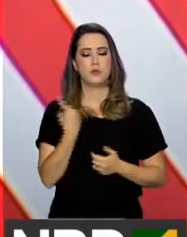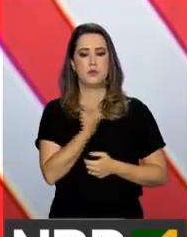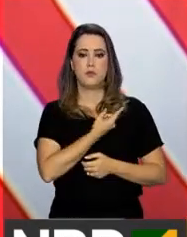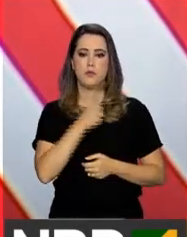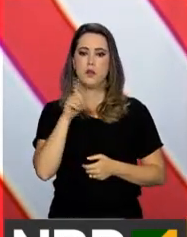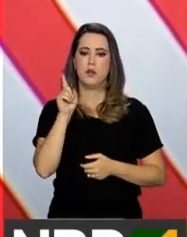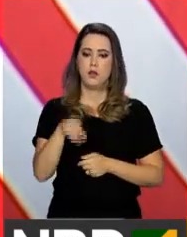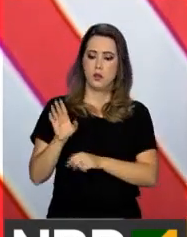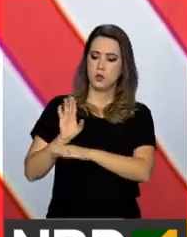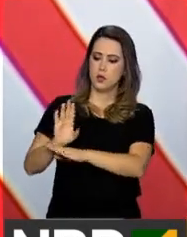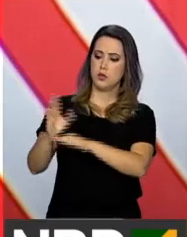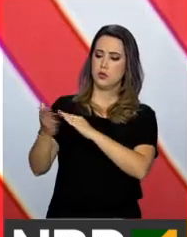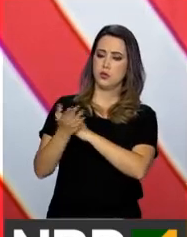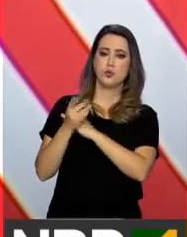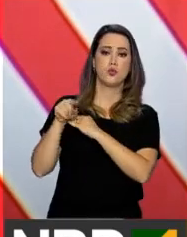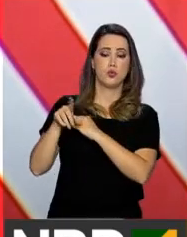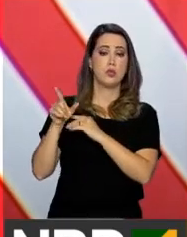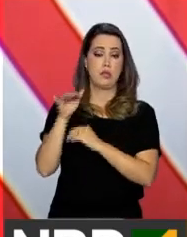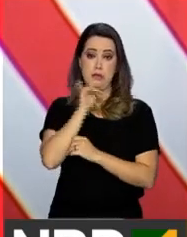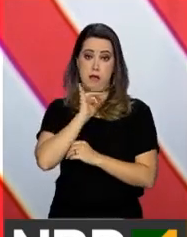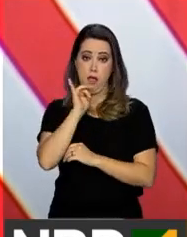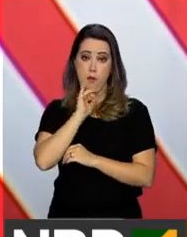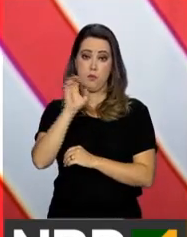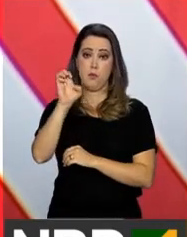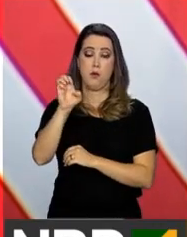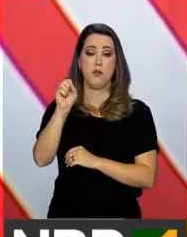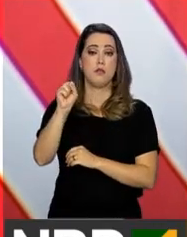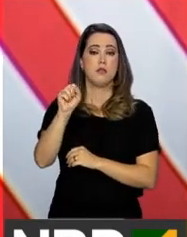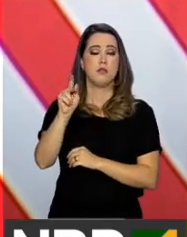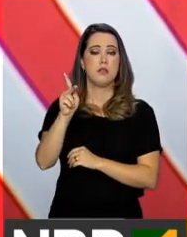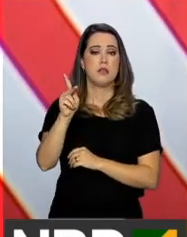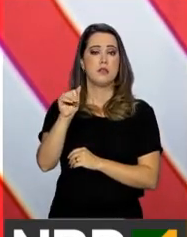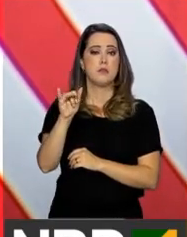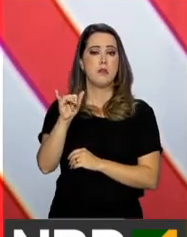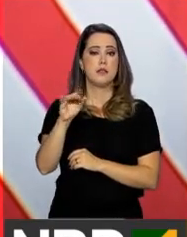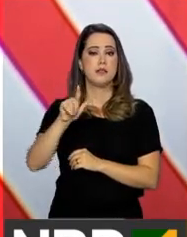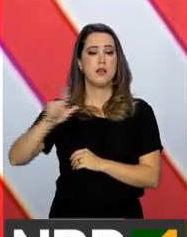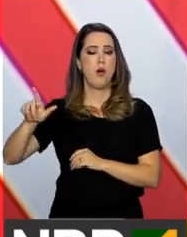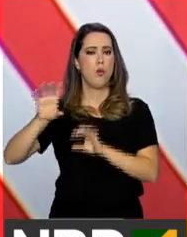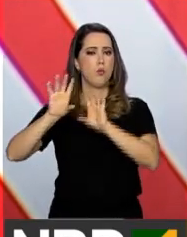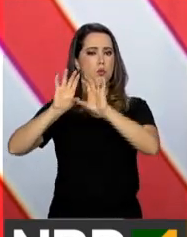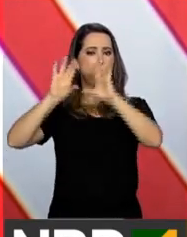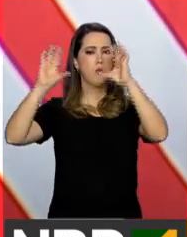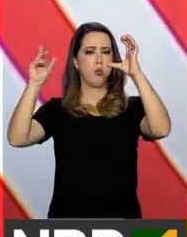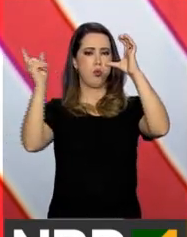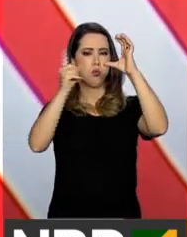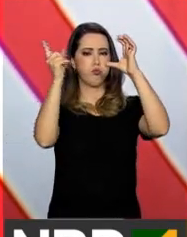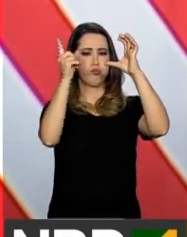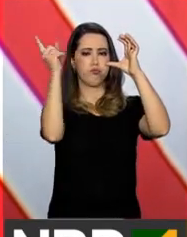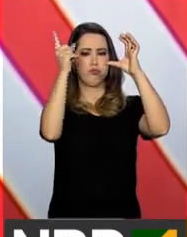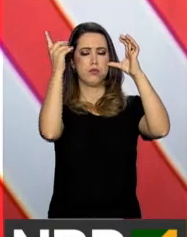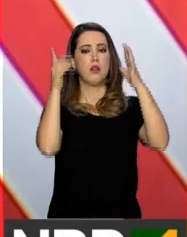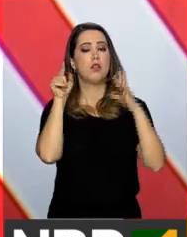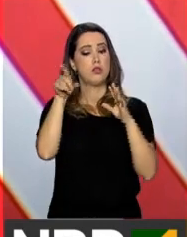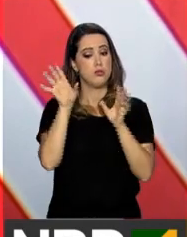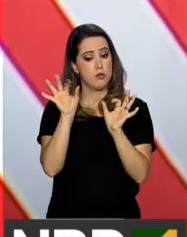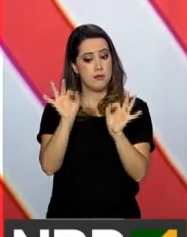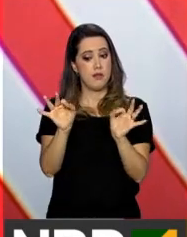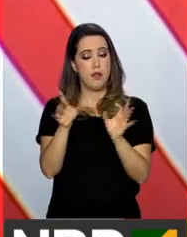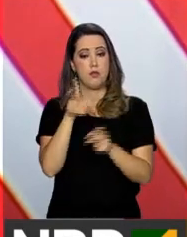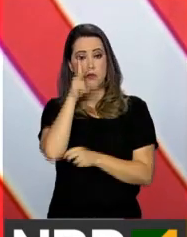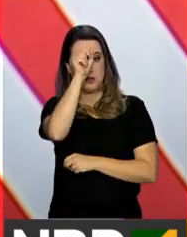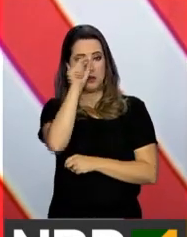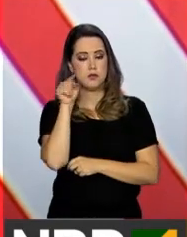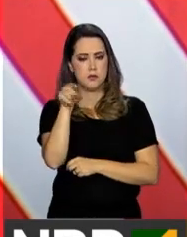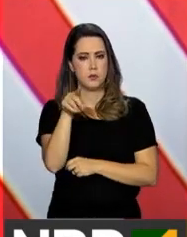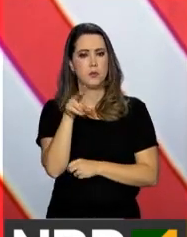Nossa cooperação espacial, por exemplo, sai extremamente fortalecida. O vice-presidente Pence, aliás,